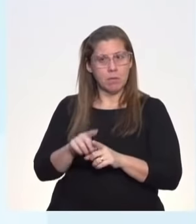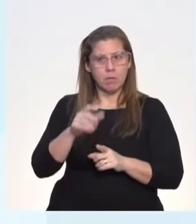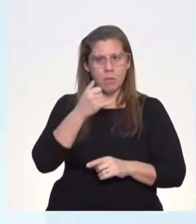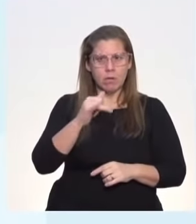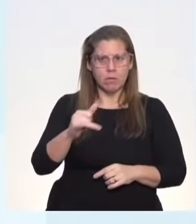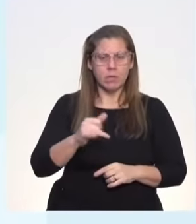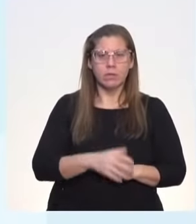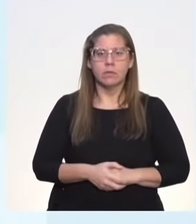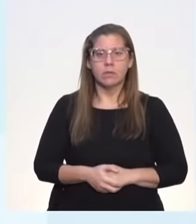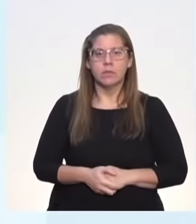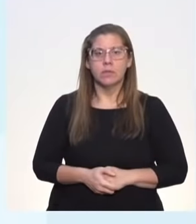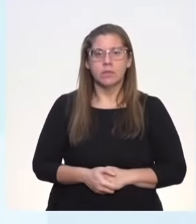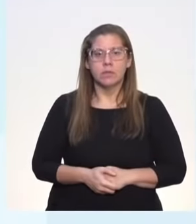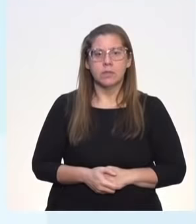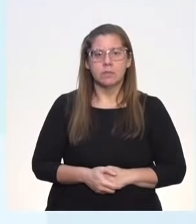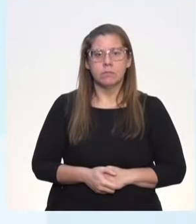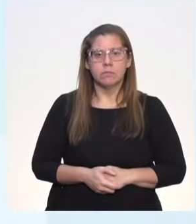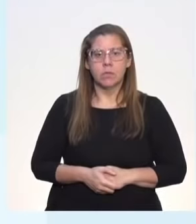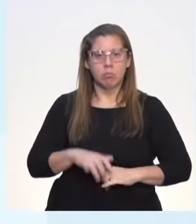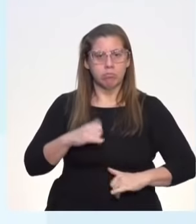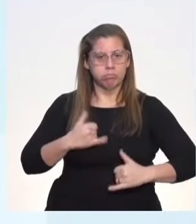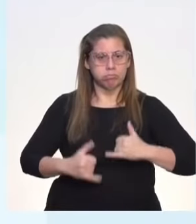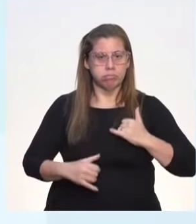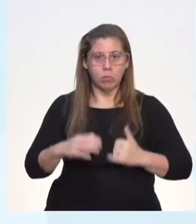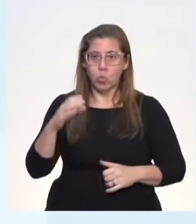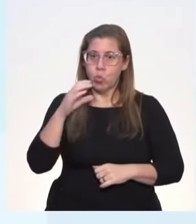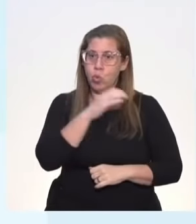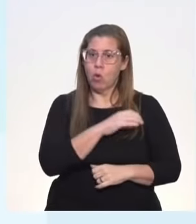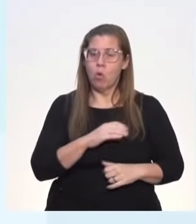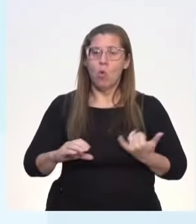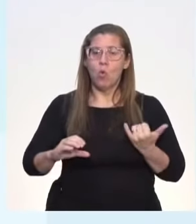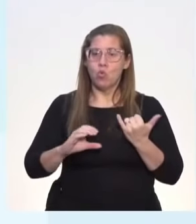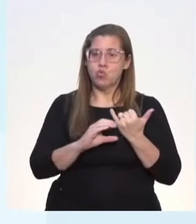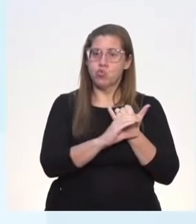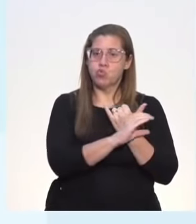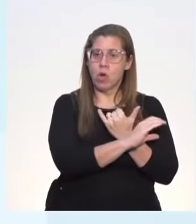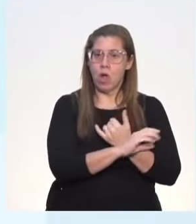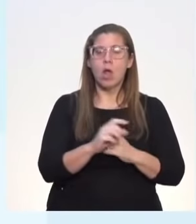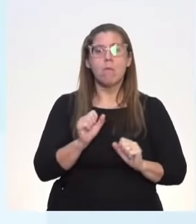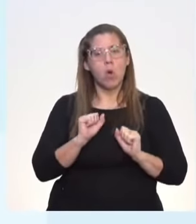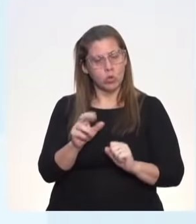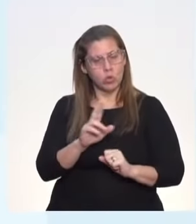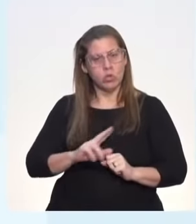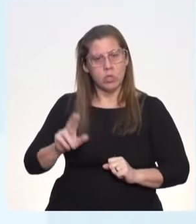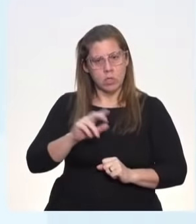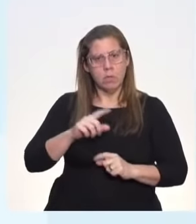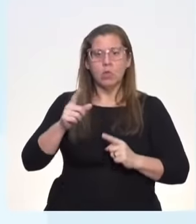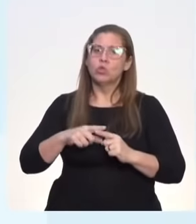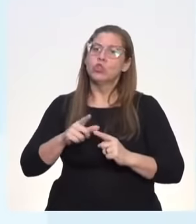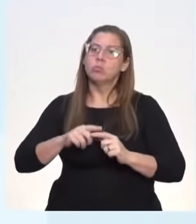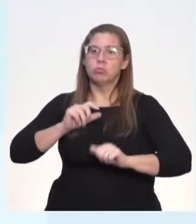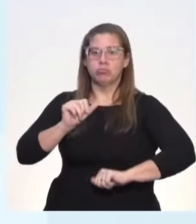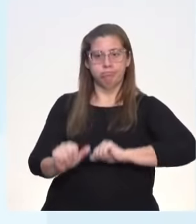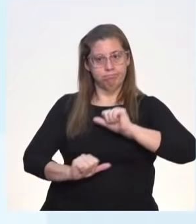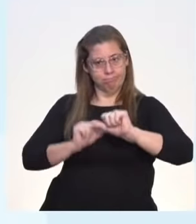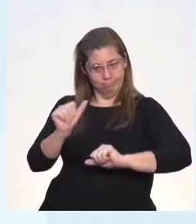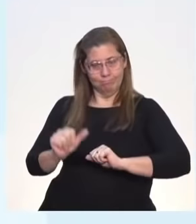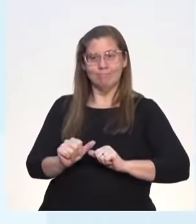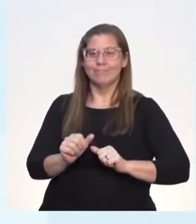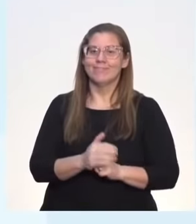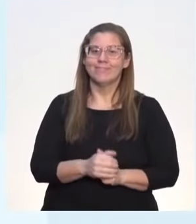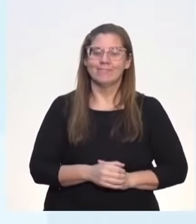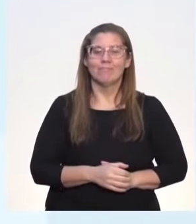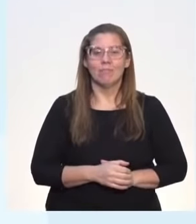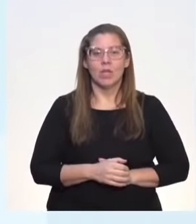energia termoelétrica também que a gente pode usar como a cidade de transformar